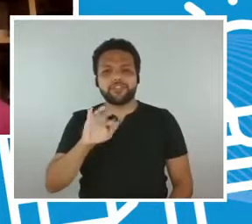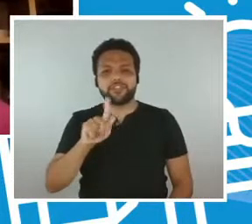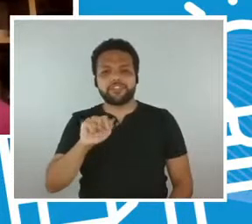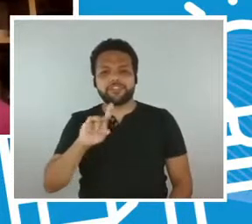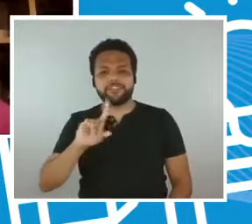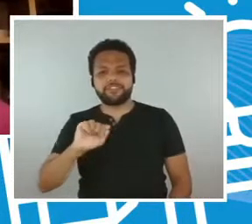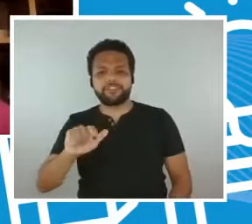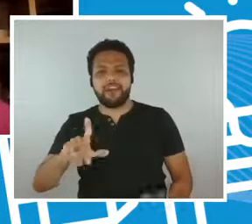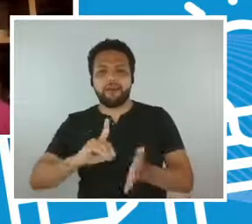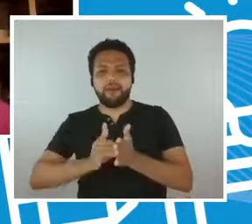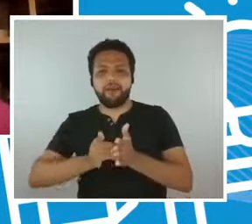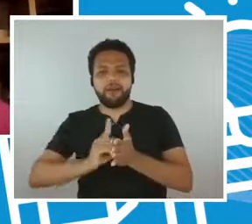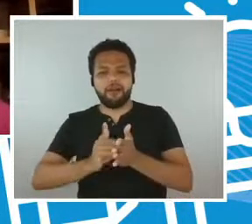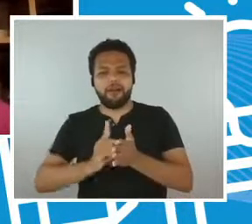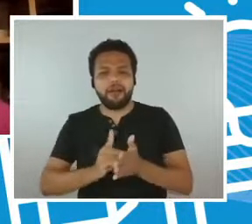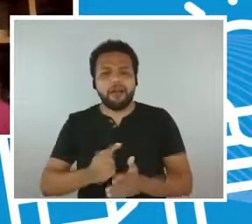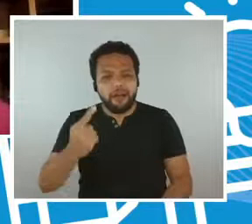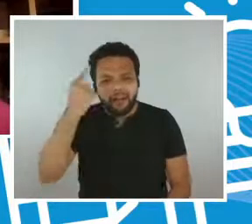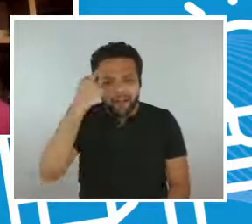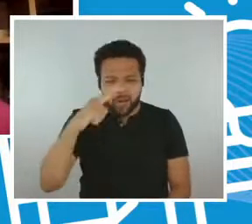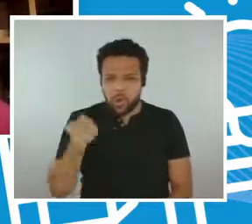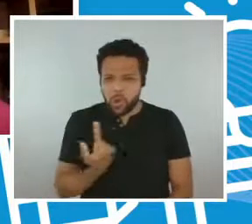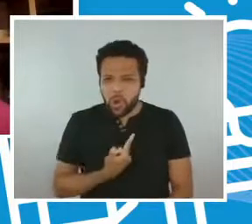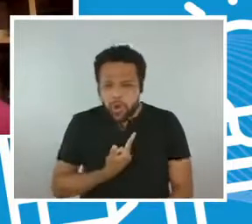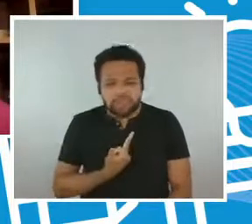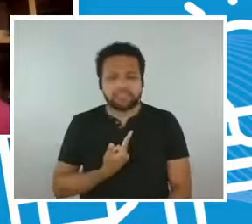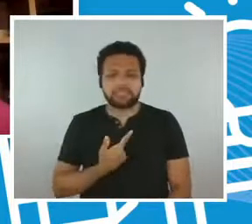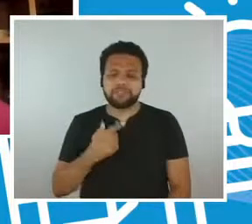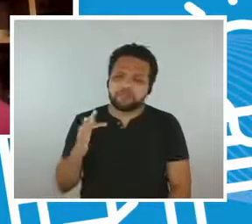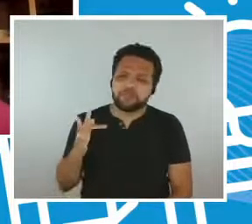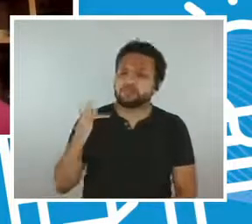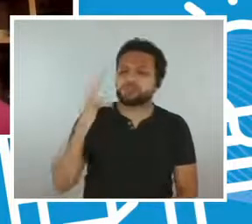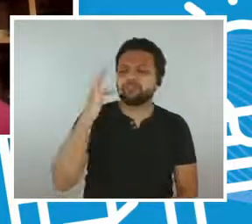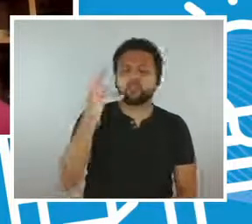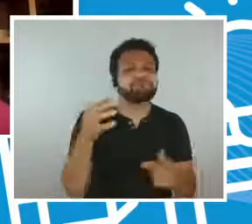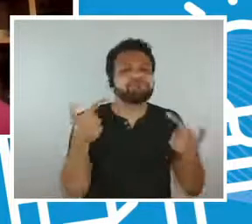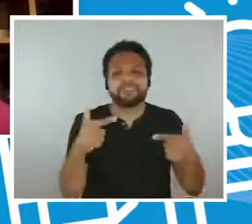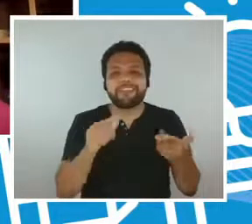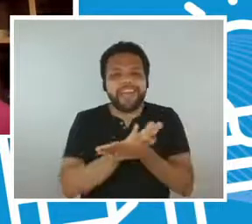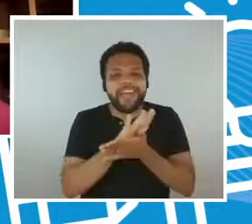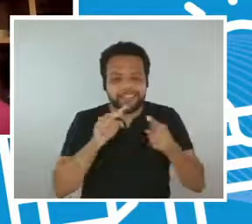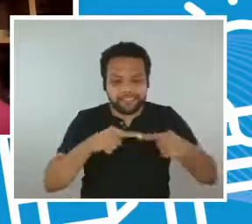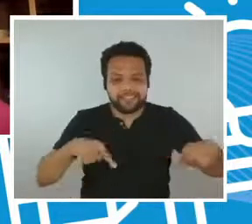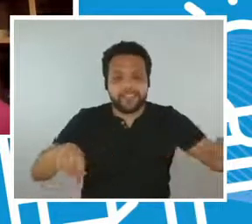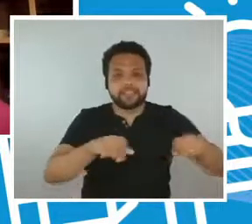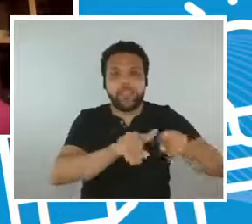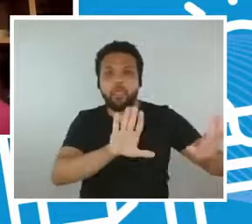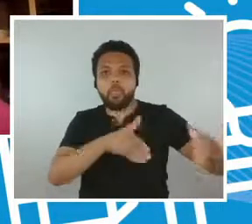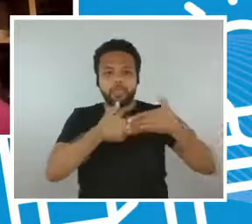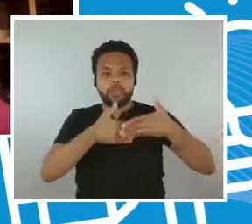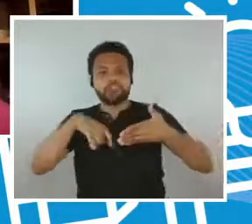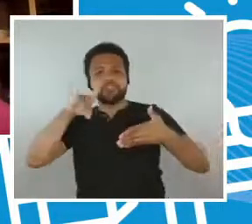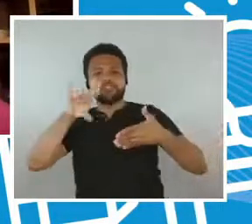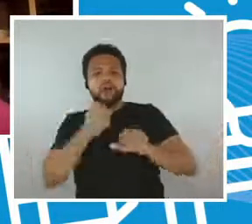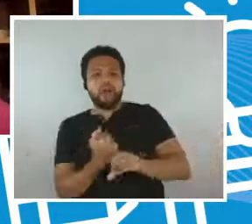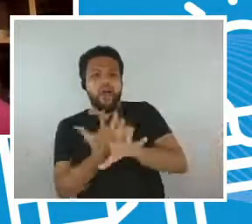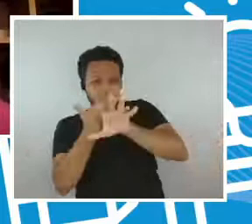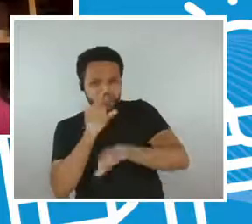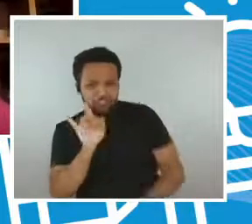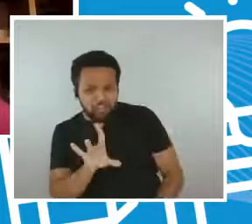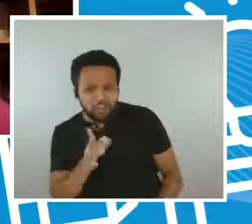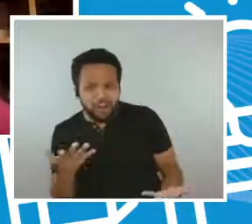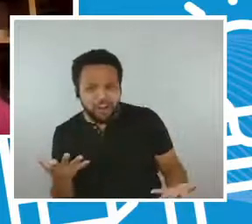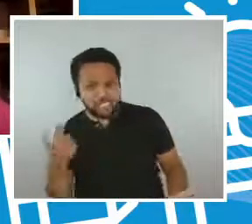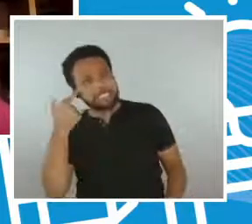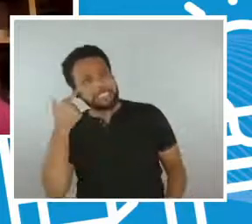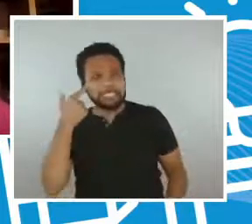Será que estamos caminhando para não estarmos mais em salas de aula no futuro? Então, queria que as últimas palavras de